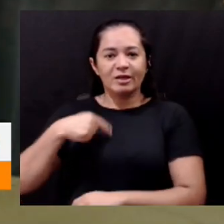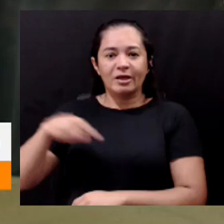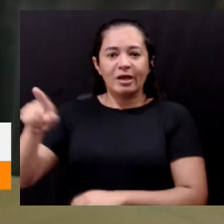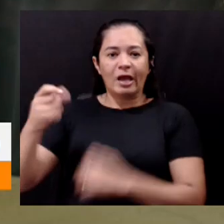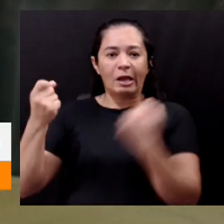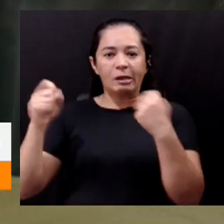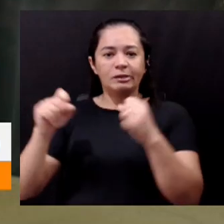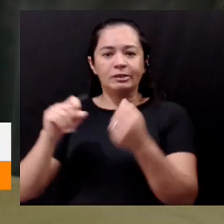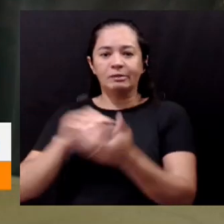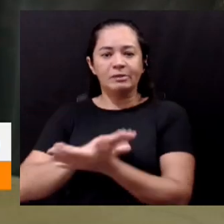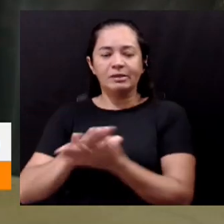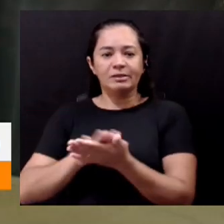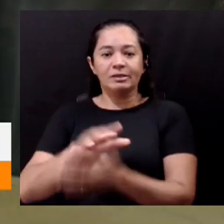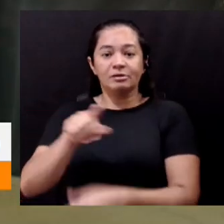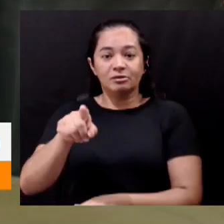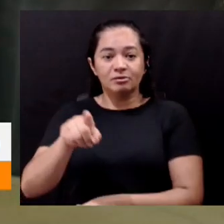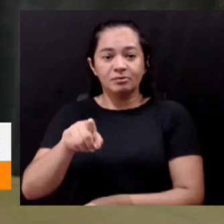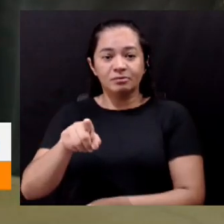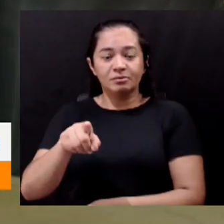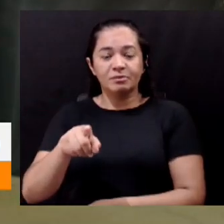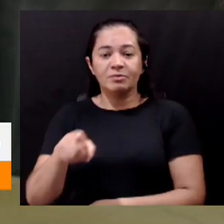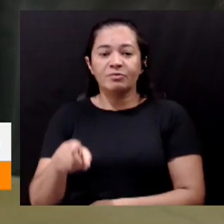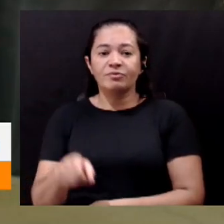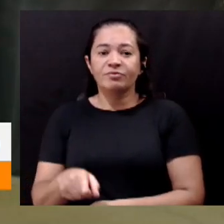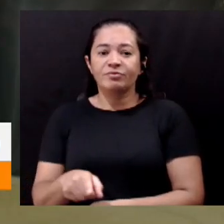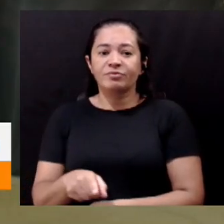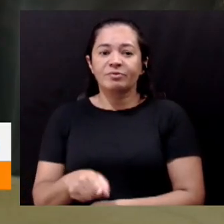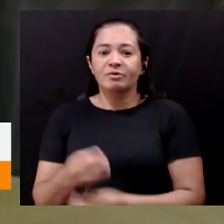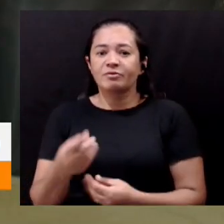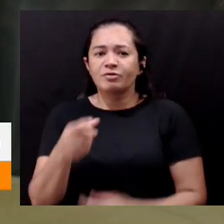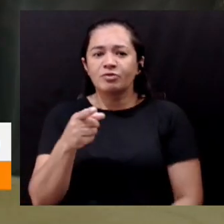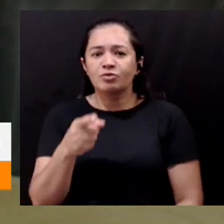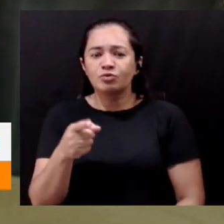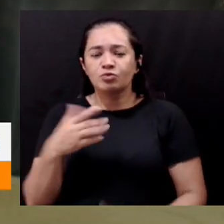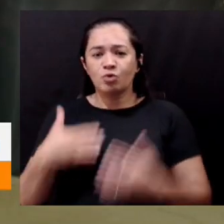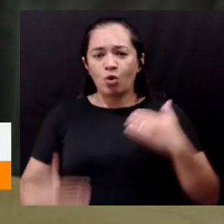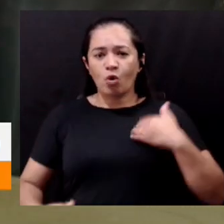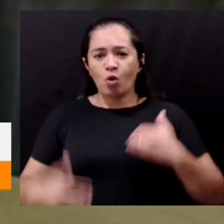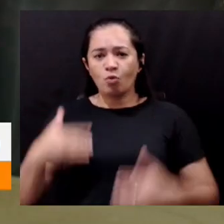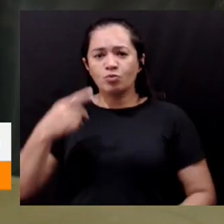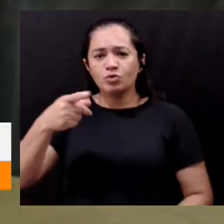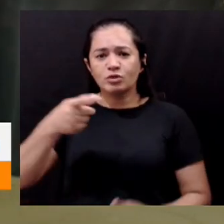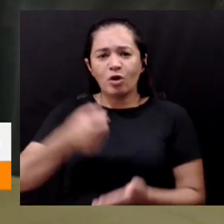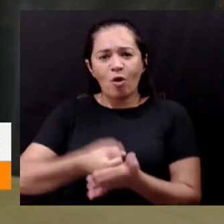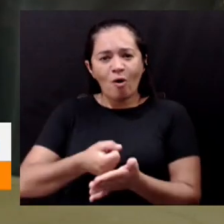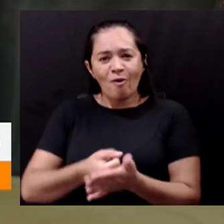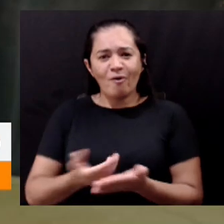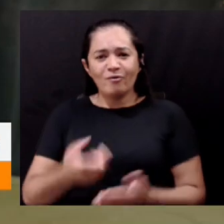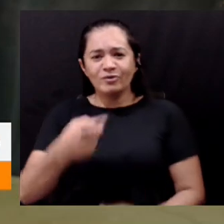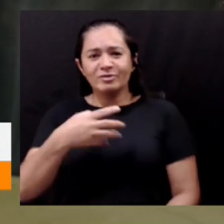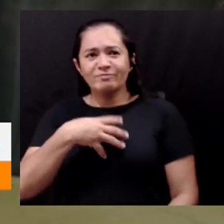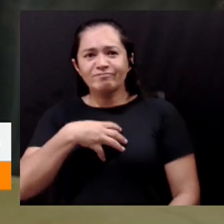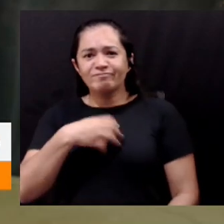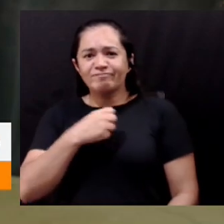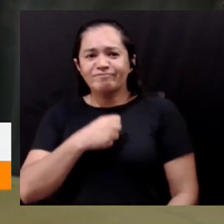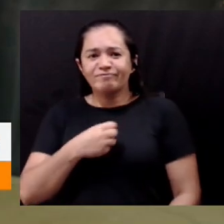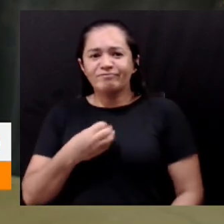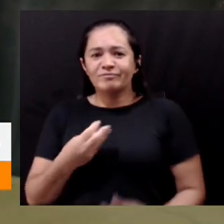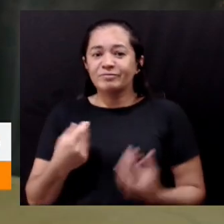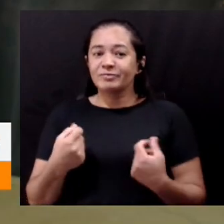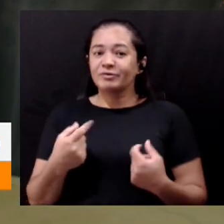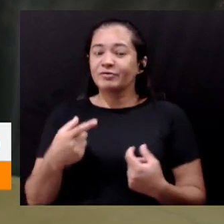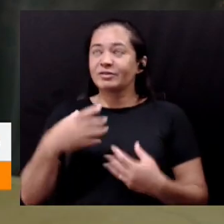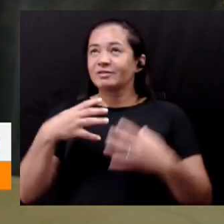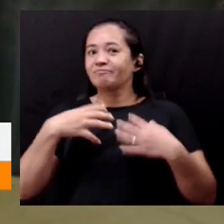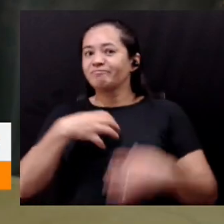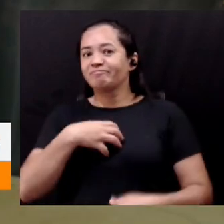caminhada, andar de bicicleta, enfim, o seu corpo te cobra, né? E você acaba sentindo uma sensação, vamos colocar uma aspas,